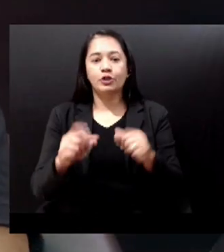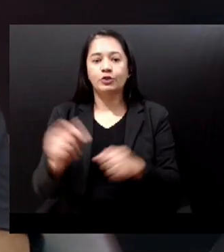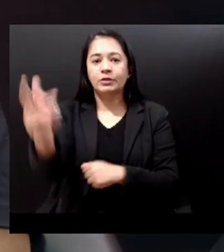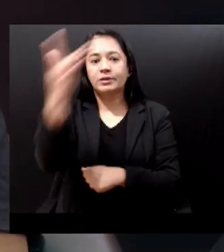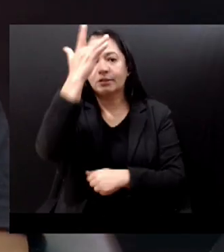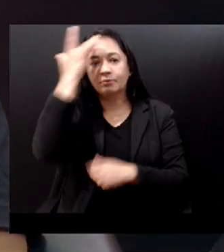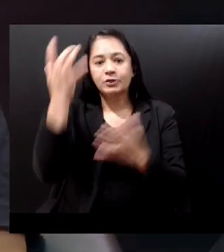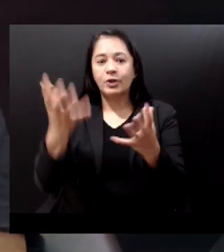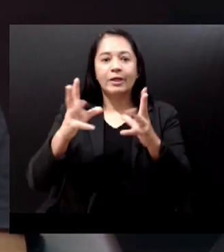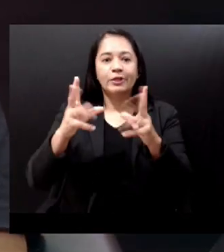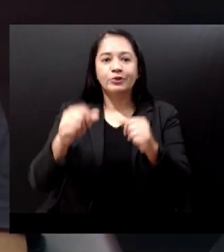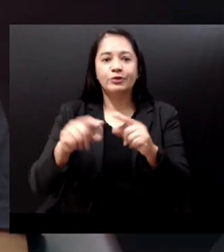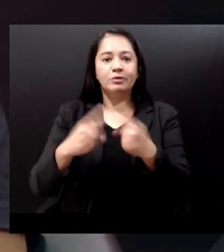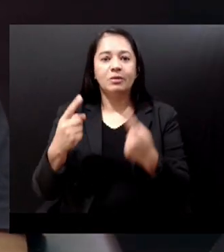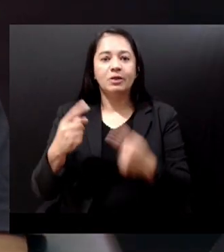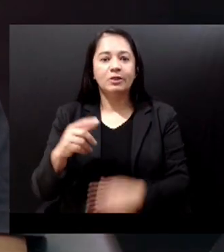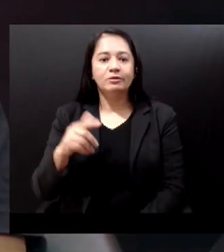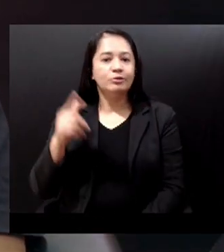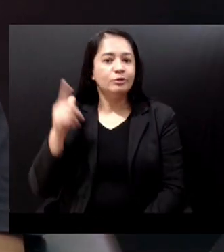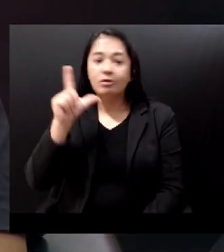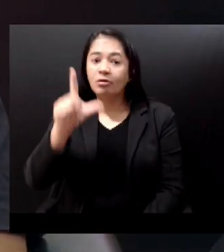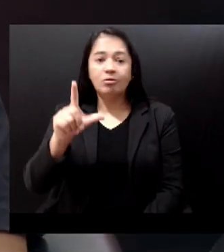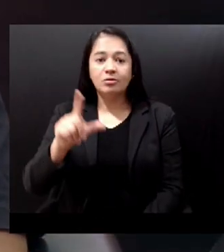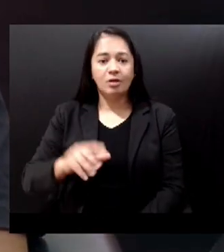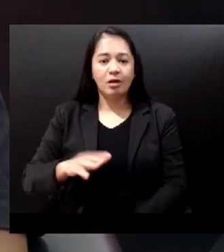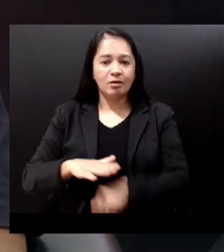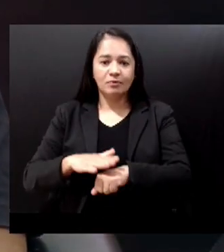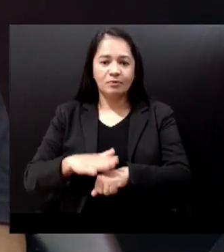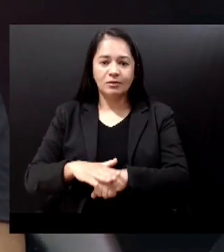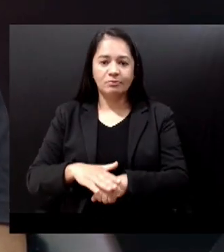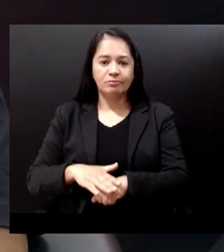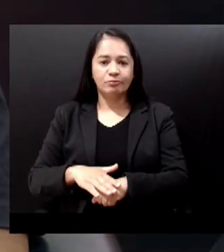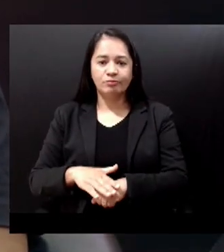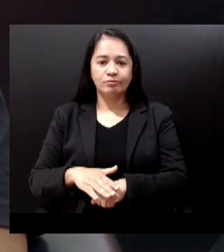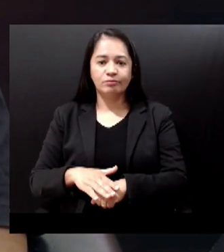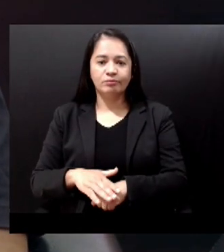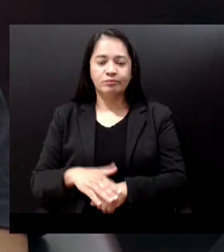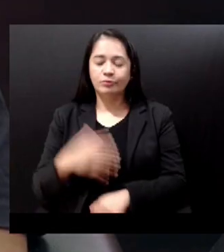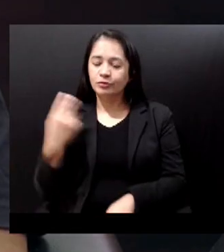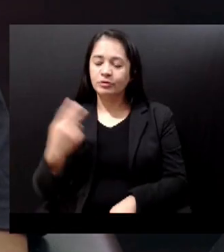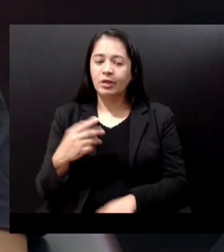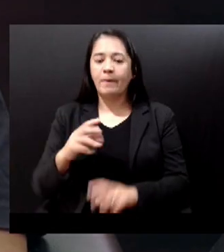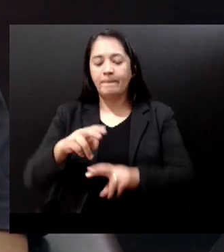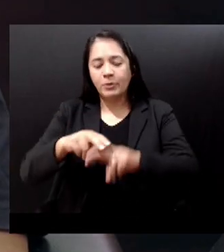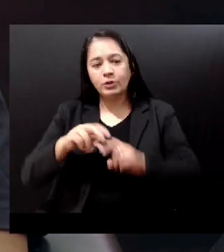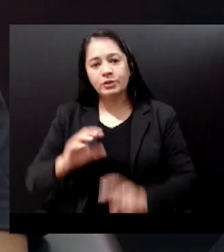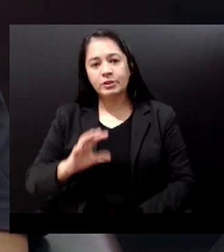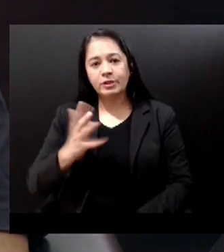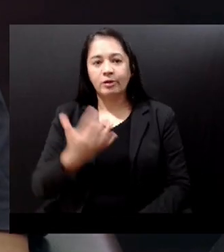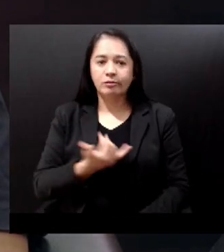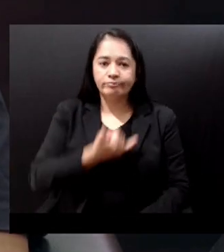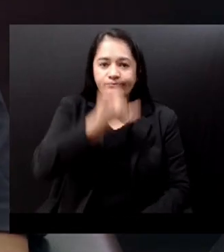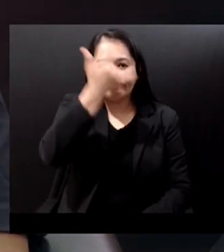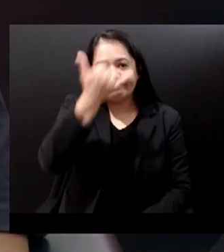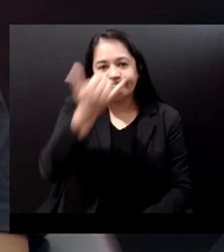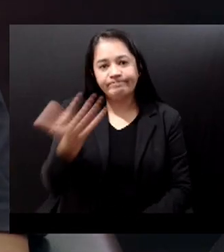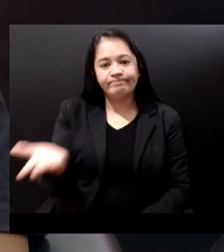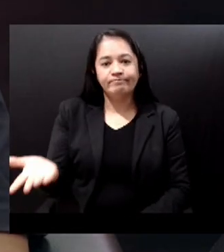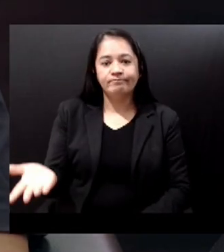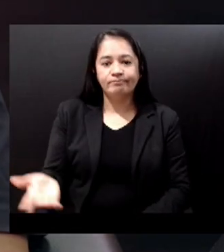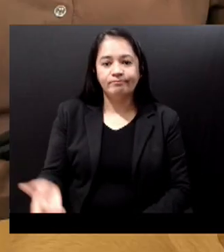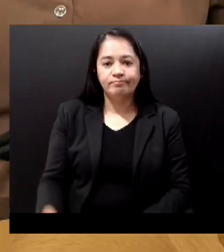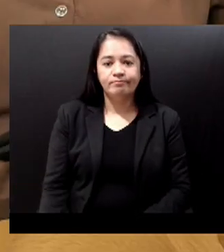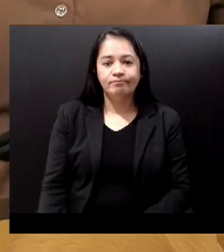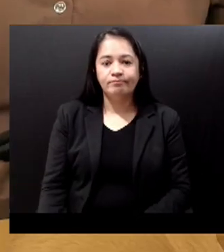consegue fazer o que tem que ser E feito, aí infelizmente. vem a frustração, E né. aí, obviamente, Aham. E como é que a gente faz, então,